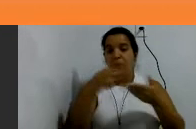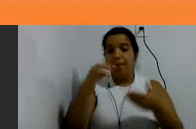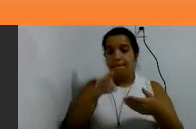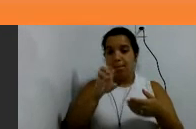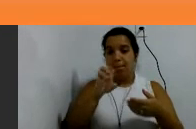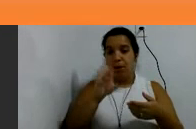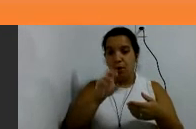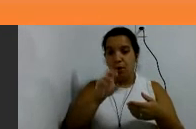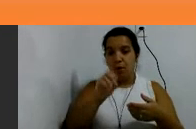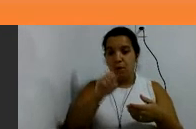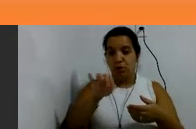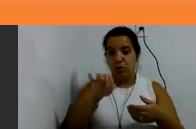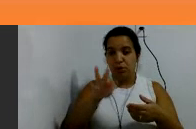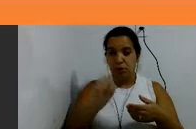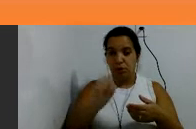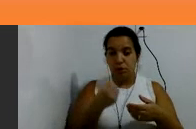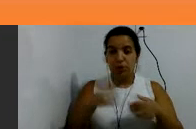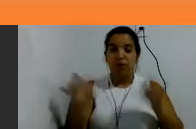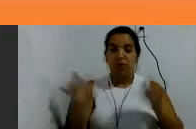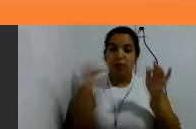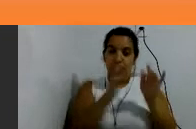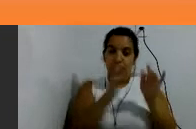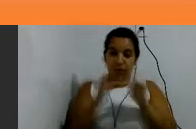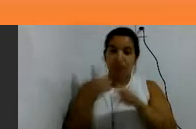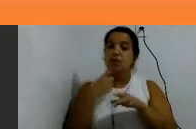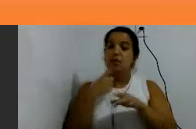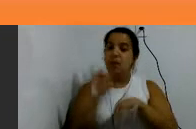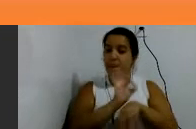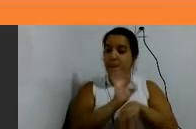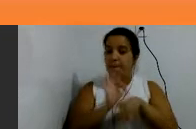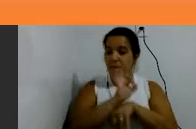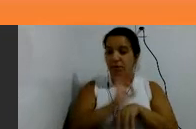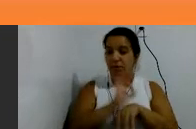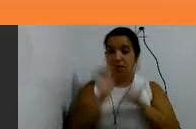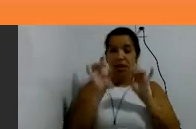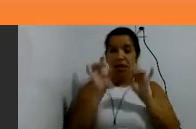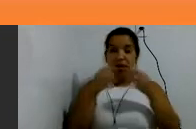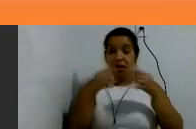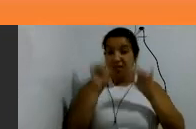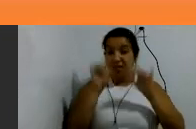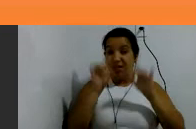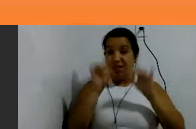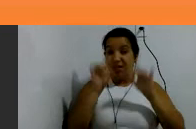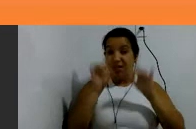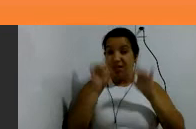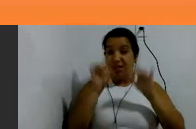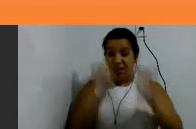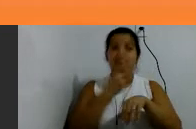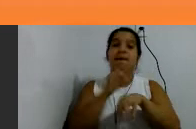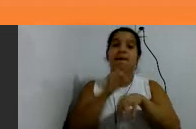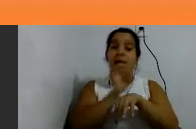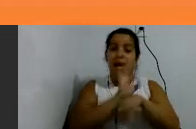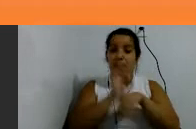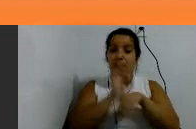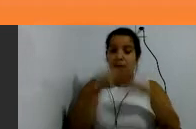merozoítos que vão atingir outras hemácias. Então, cada hemácia rompida diminui o índice